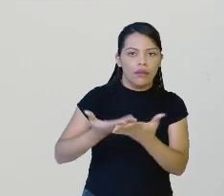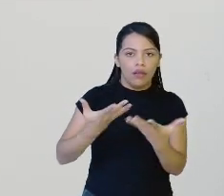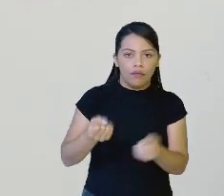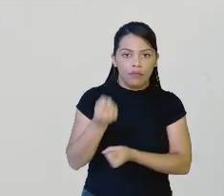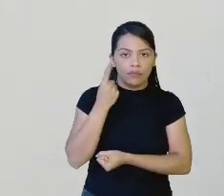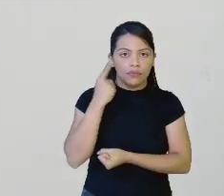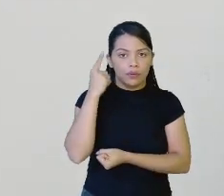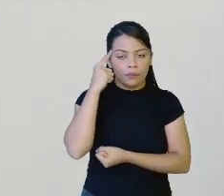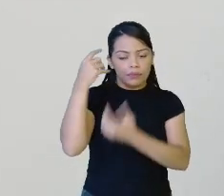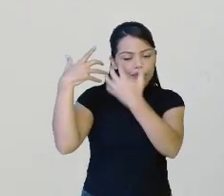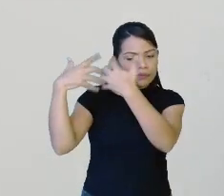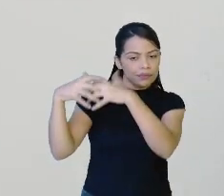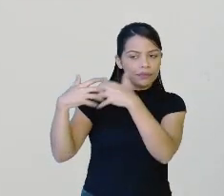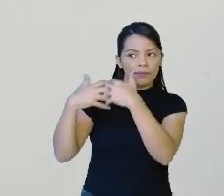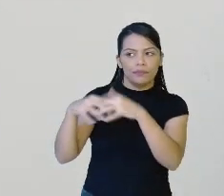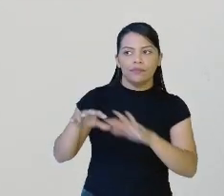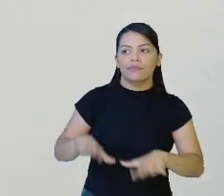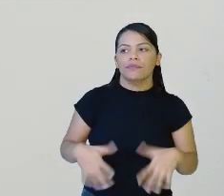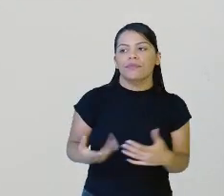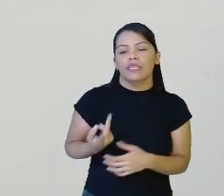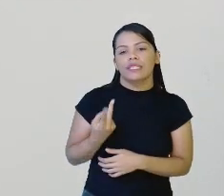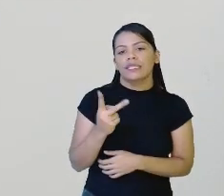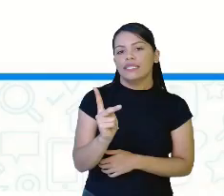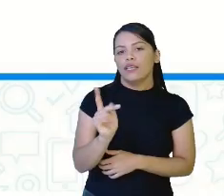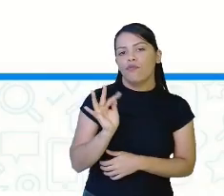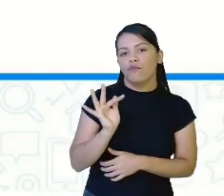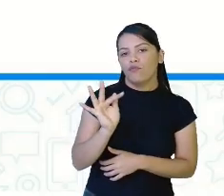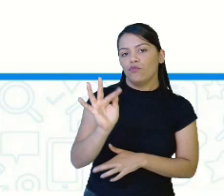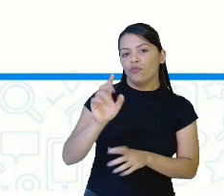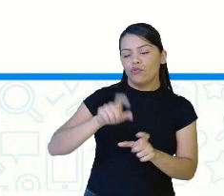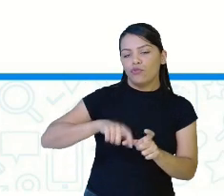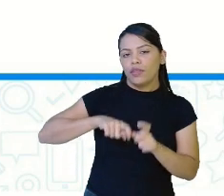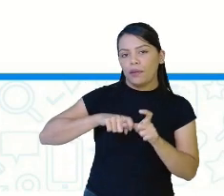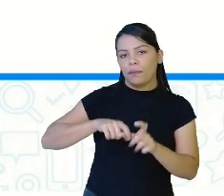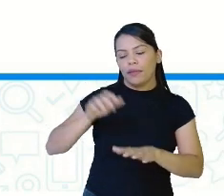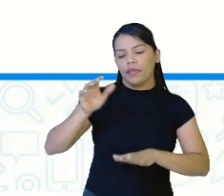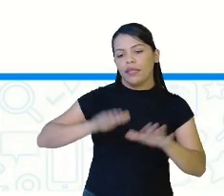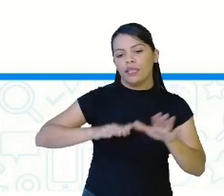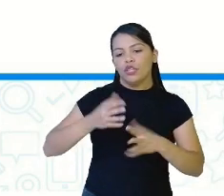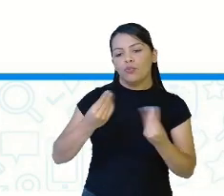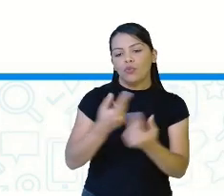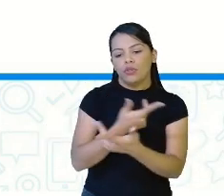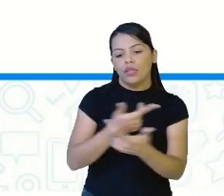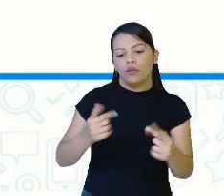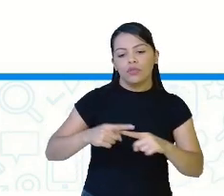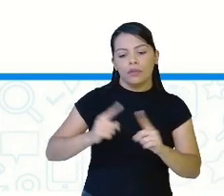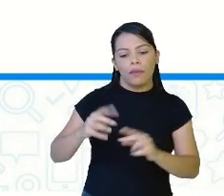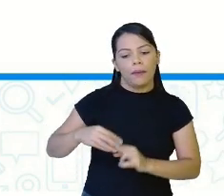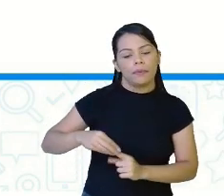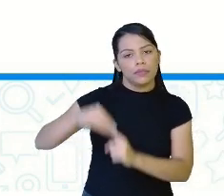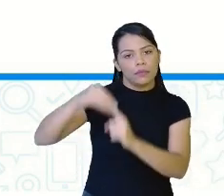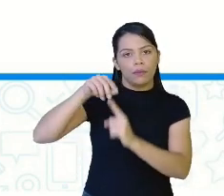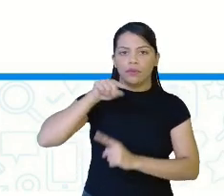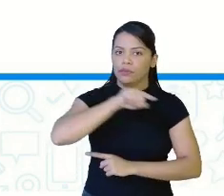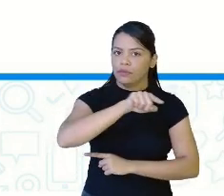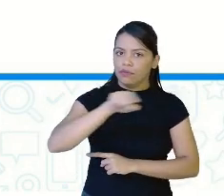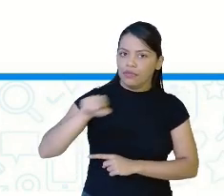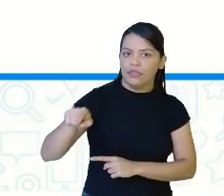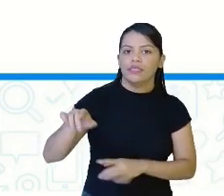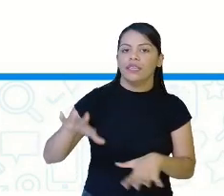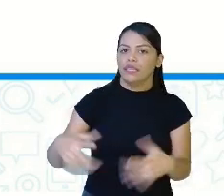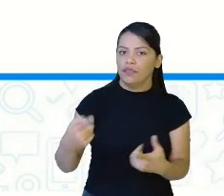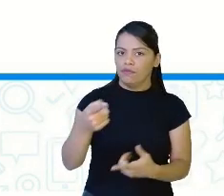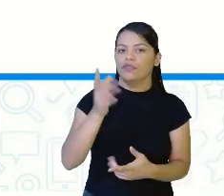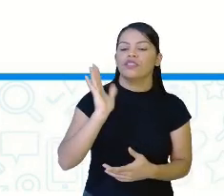comigo. Seu futuro depende de muitas coisas, mas principalmente de você. E você já